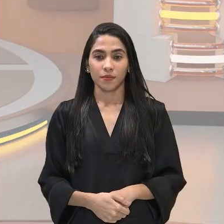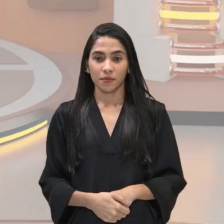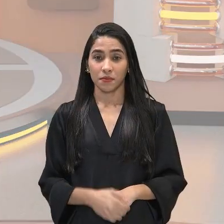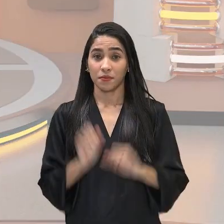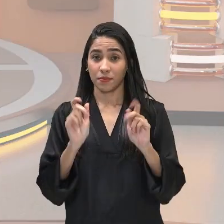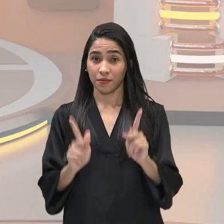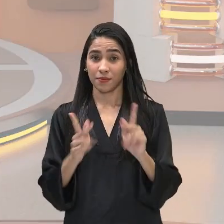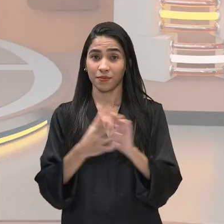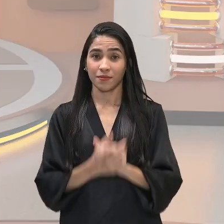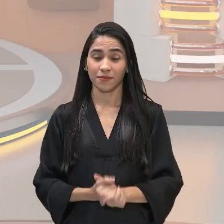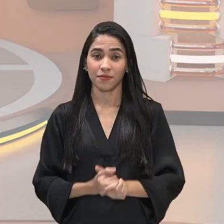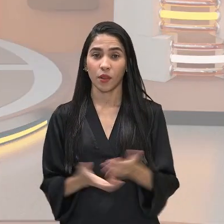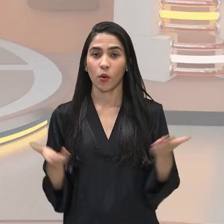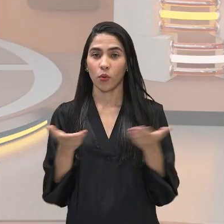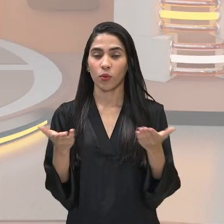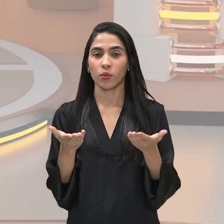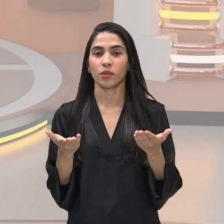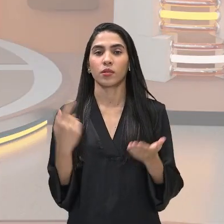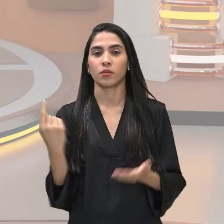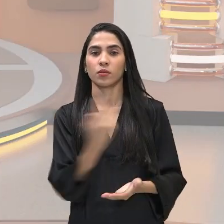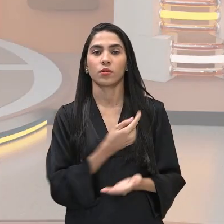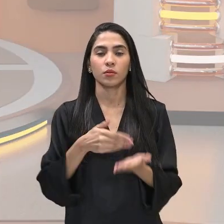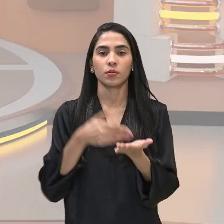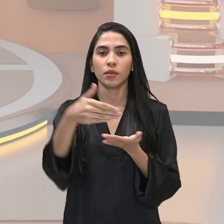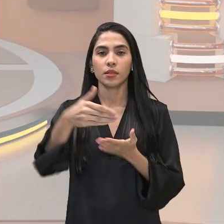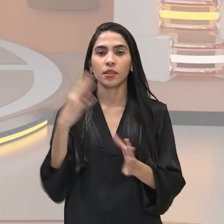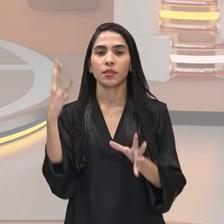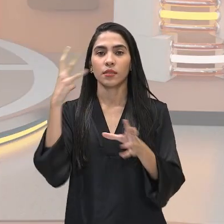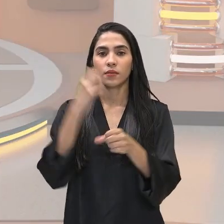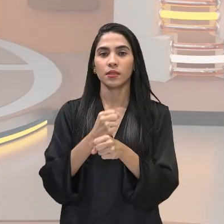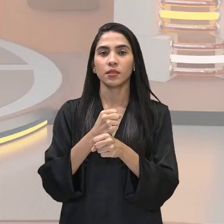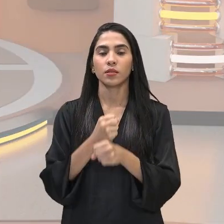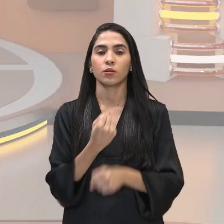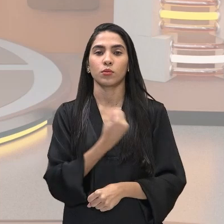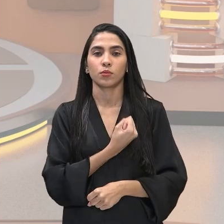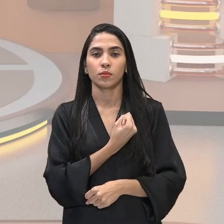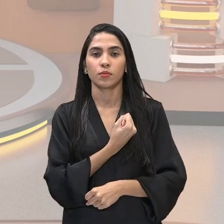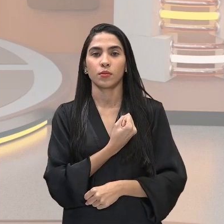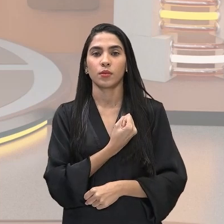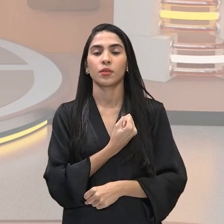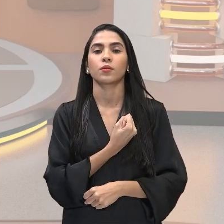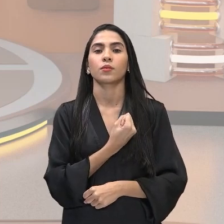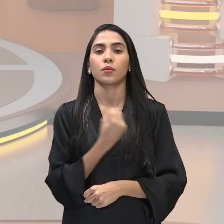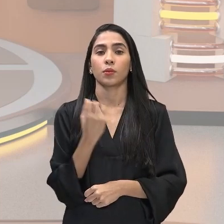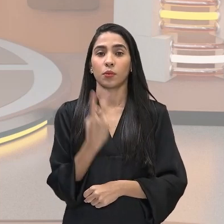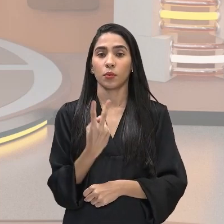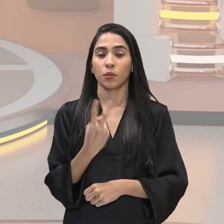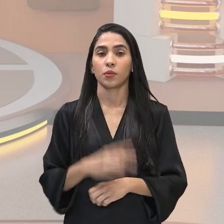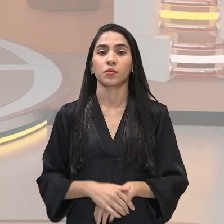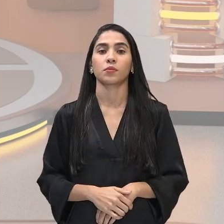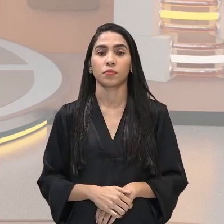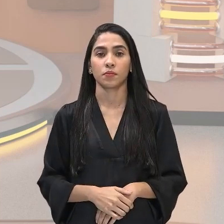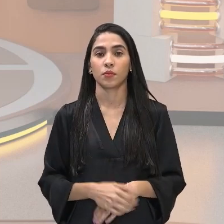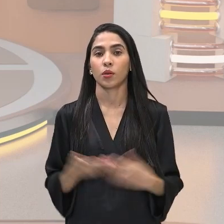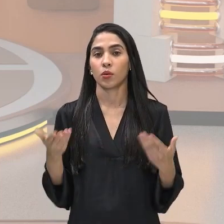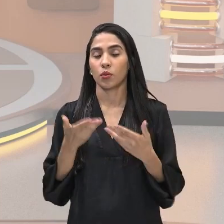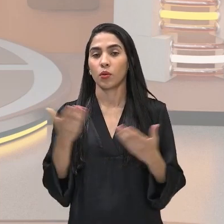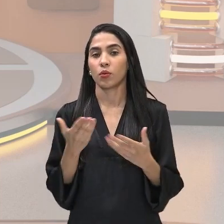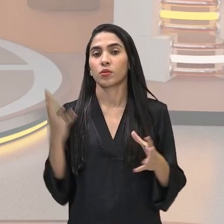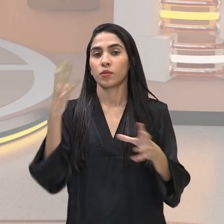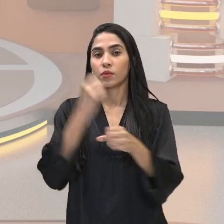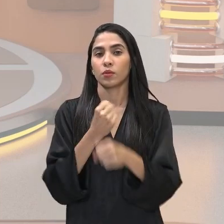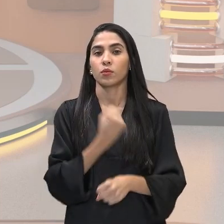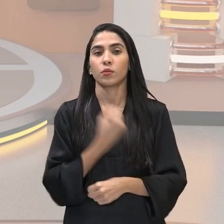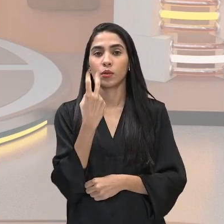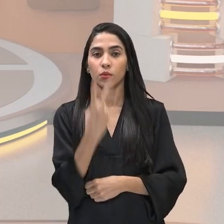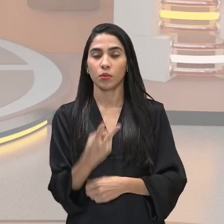Muito bem, pessoal, vamos começar a nossa revisão número 2. E nós vamos, nesta revisão número 2,